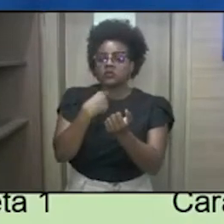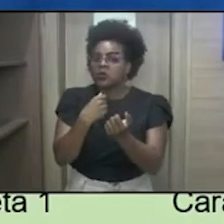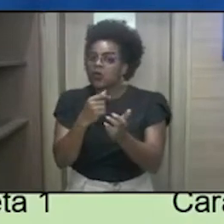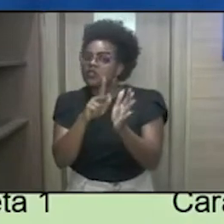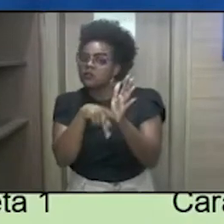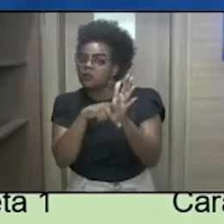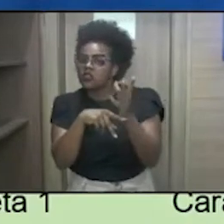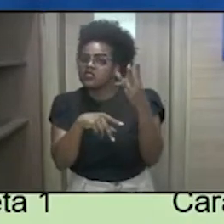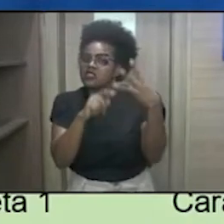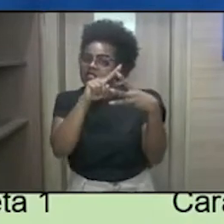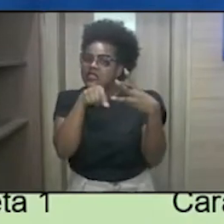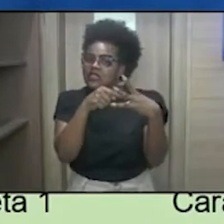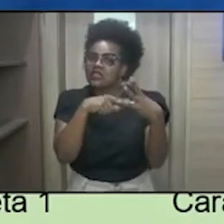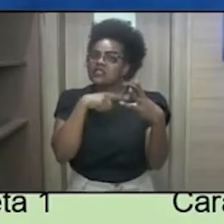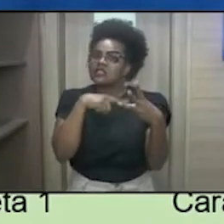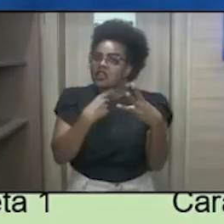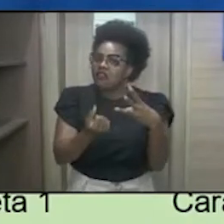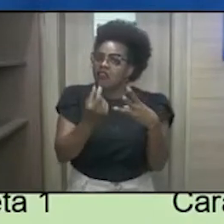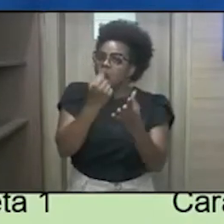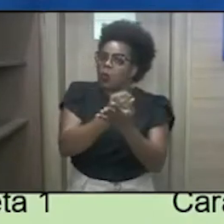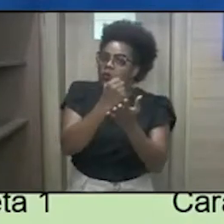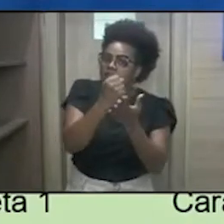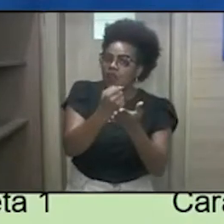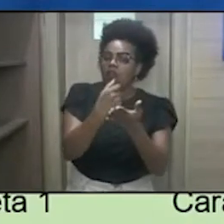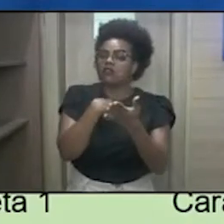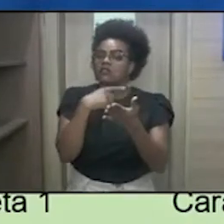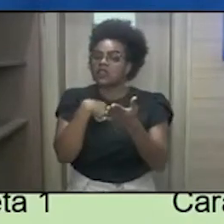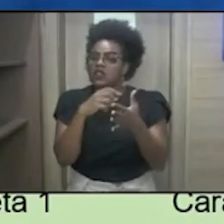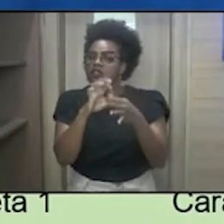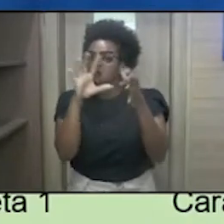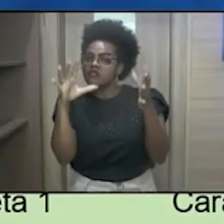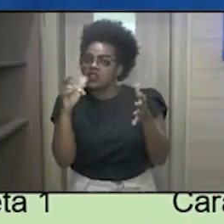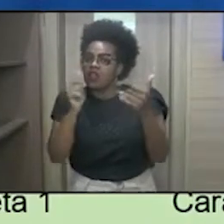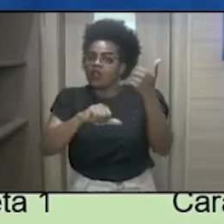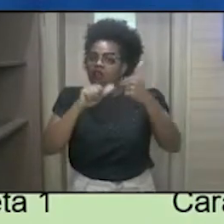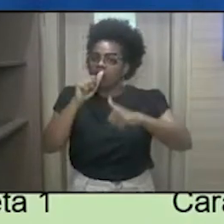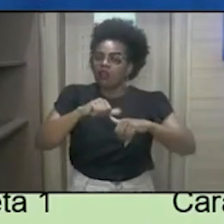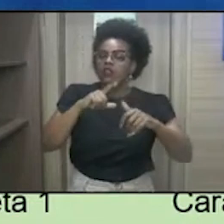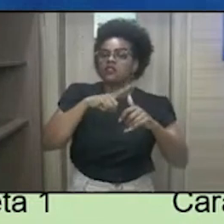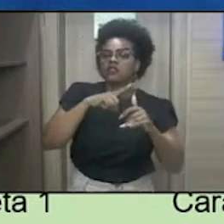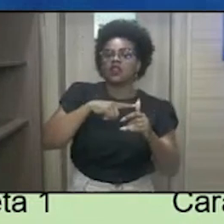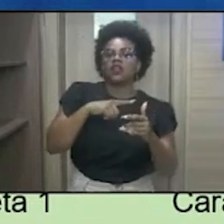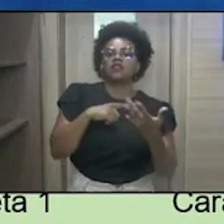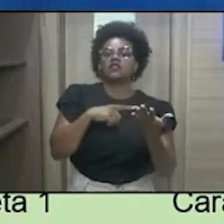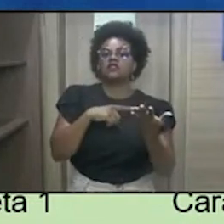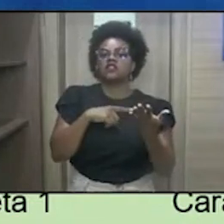de licitações para a contratação dos LRPD disponíveis, uma análise dos termos de referência,